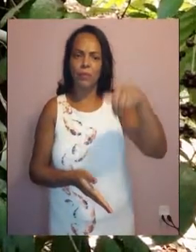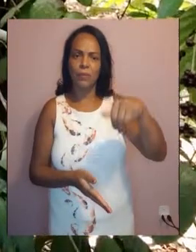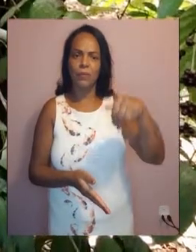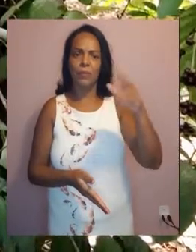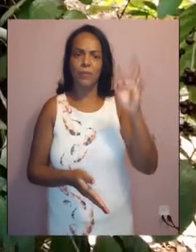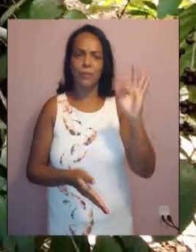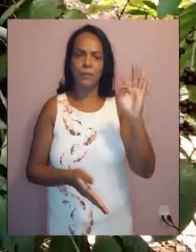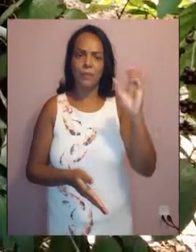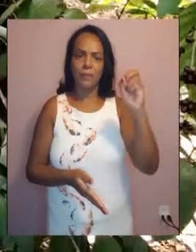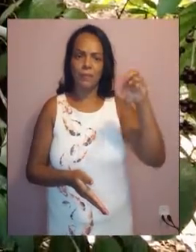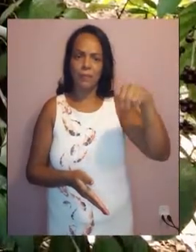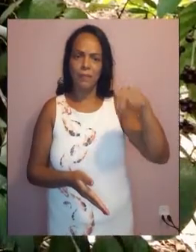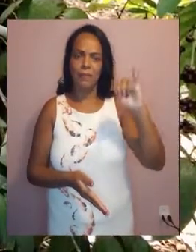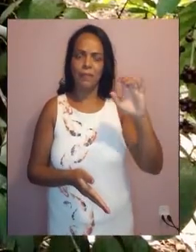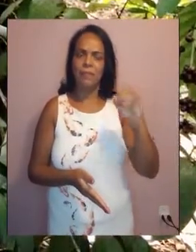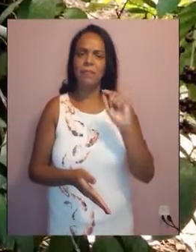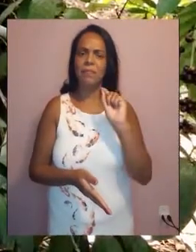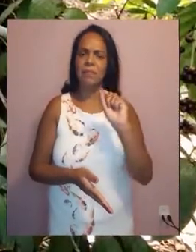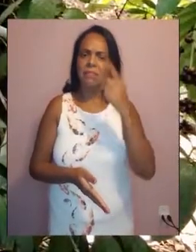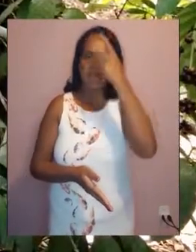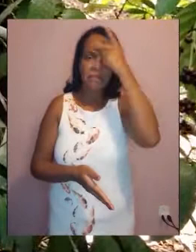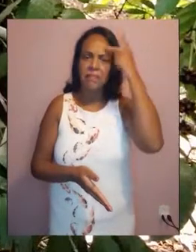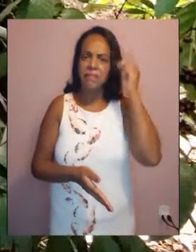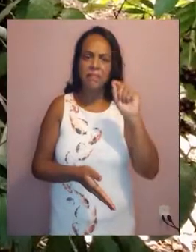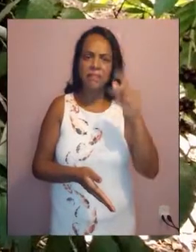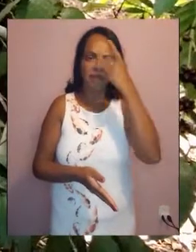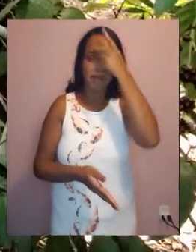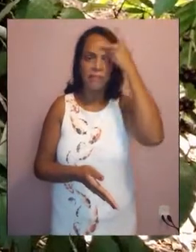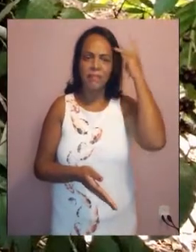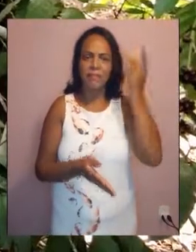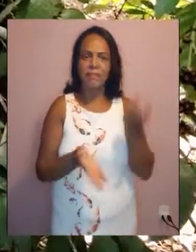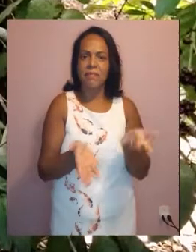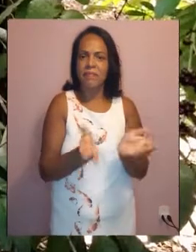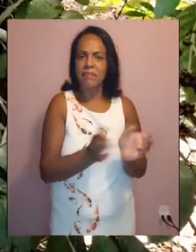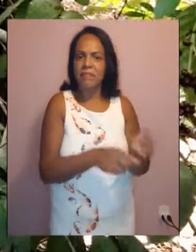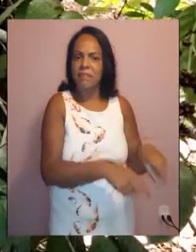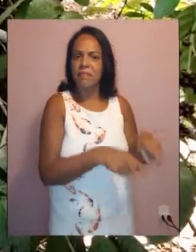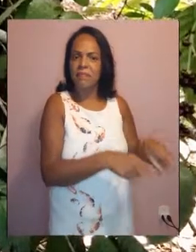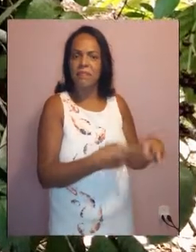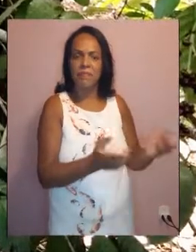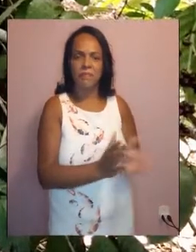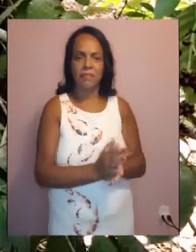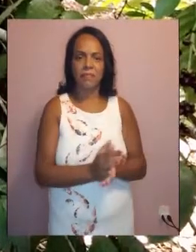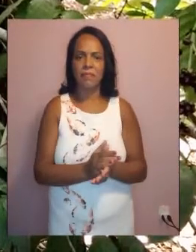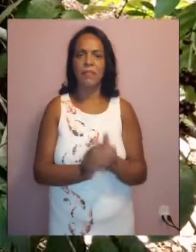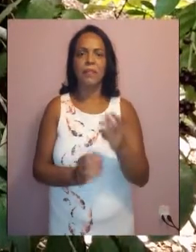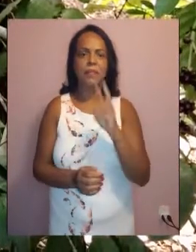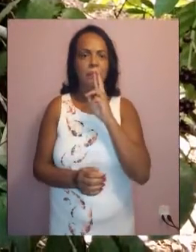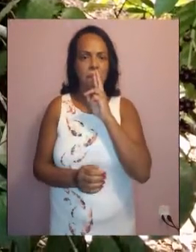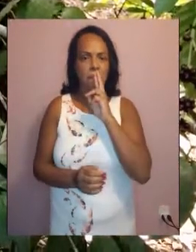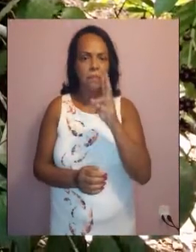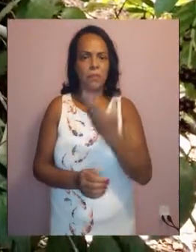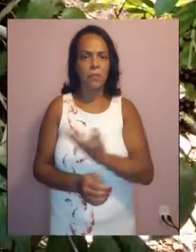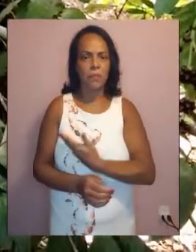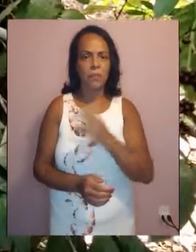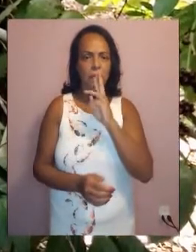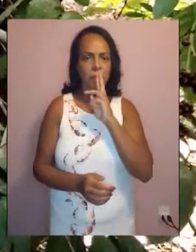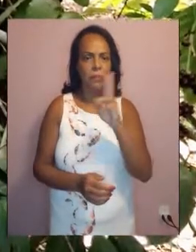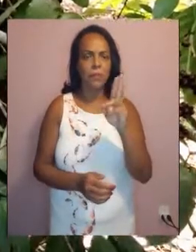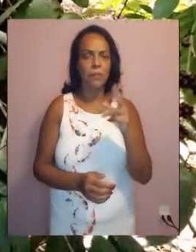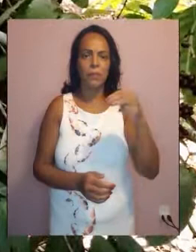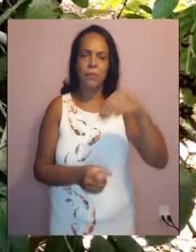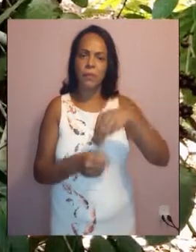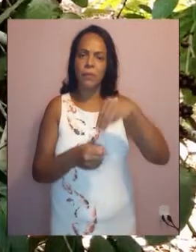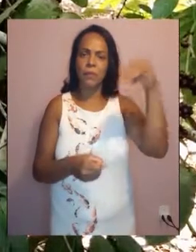Antônio Costa disse: olha, é uns caboclos aí, né? É uns caboclos. E você sabe aonde